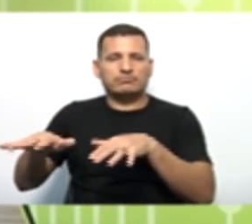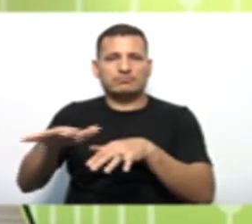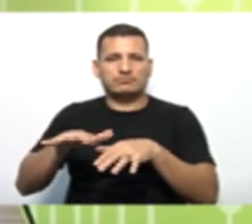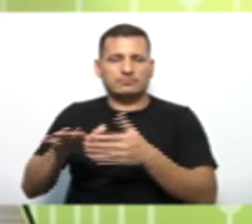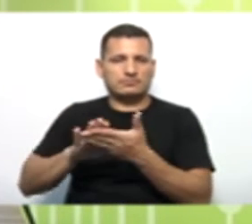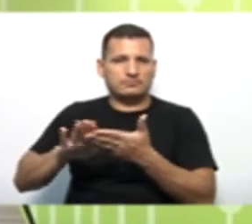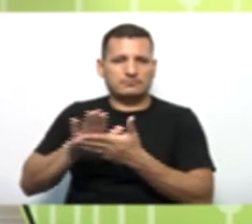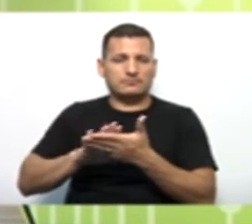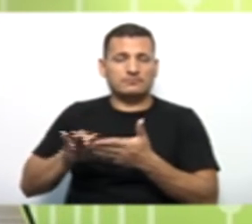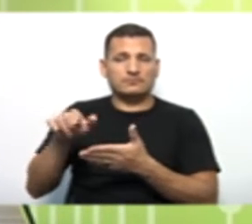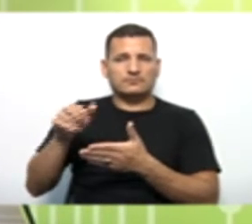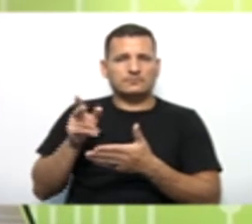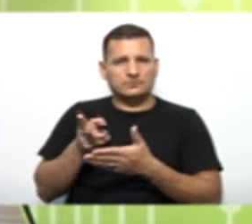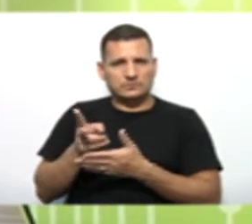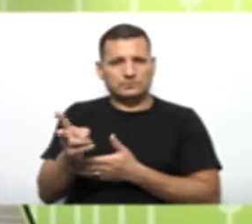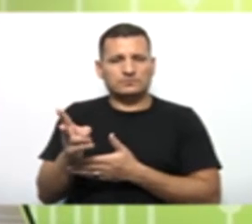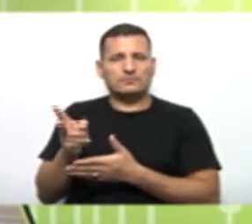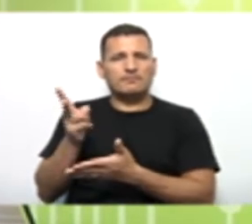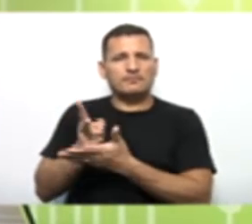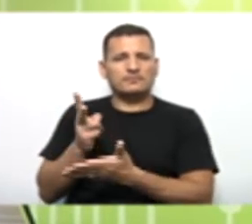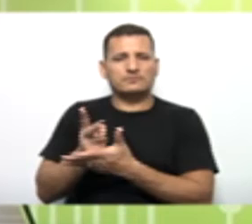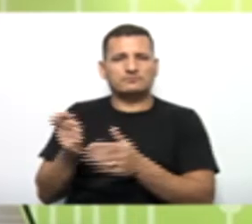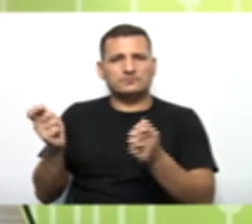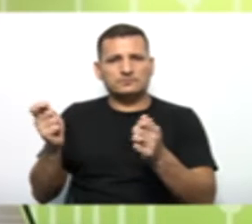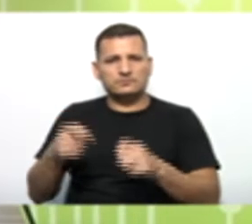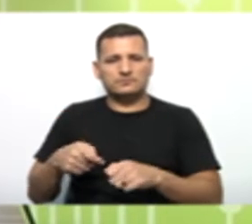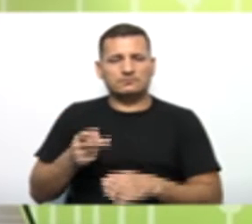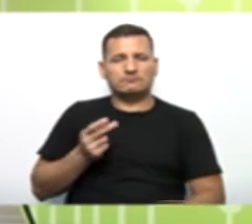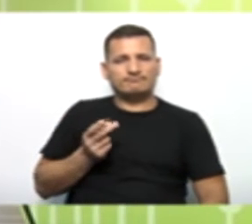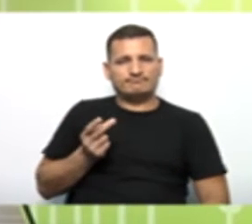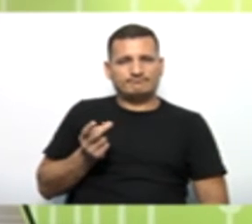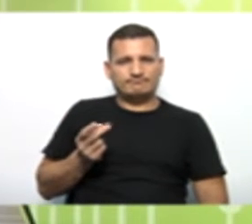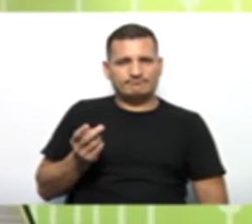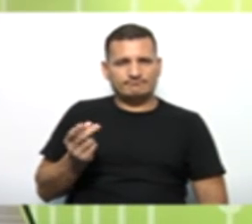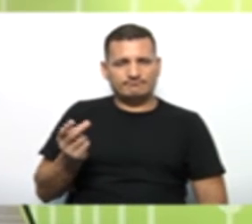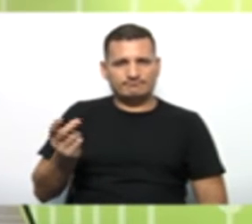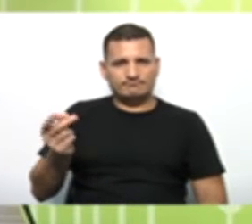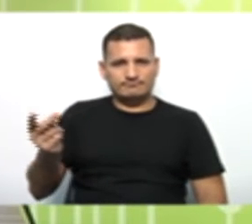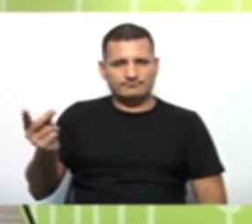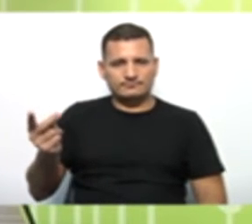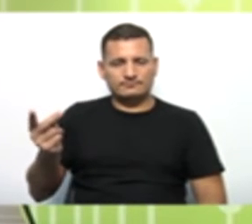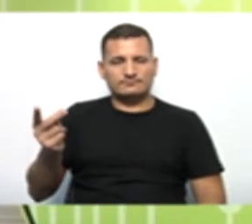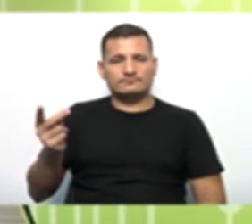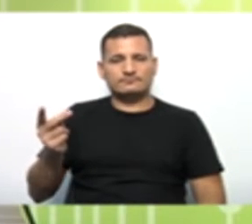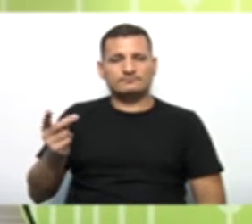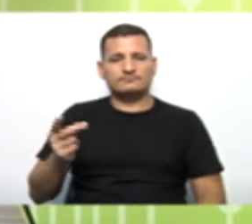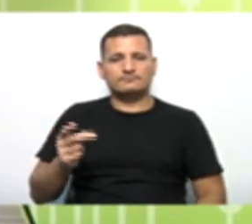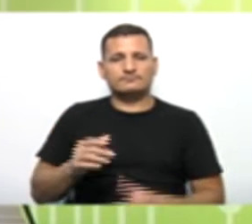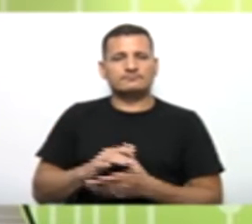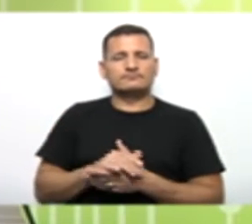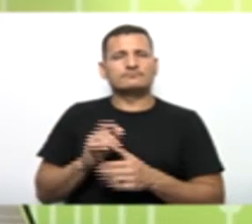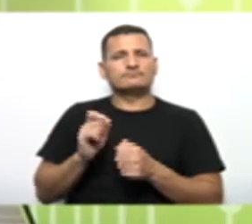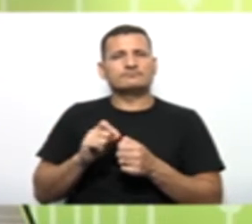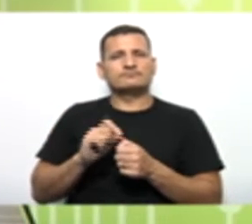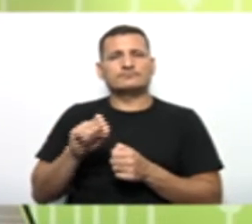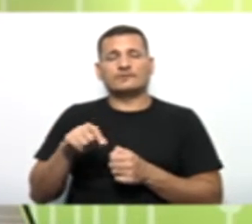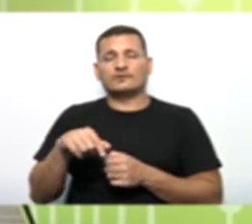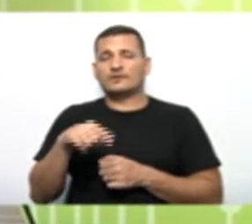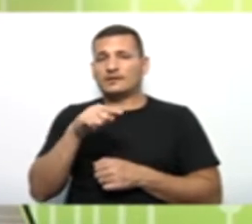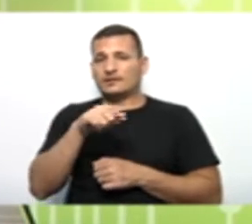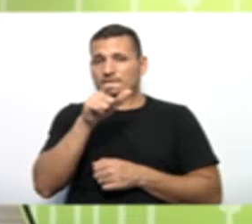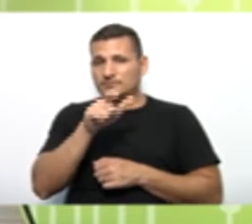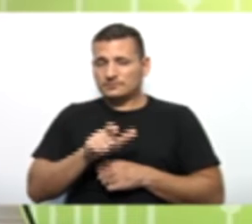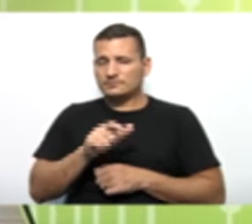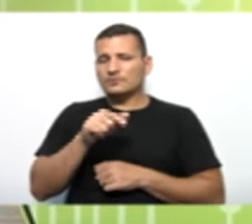pastagem continue com o mesmo potencial ao longo do tempo, isso vai fazer com que aquele pecuarista consiga criar